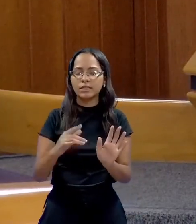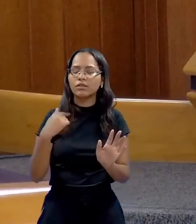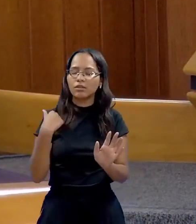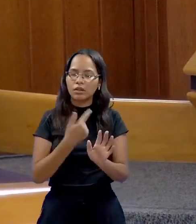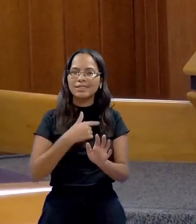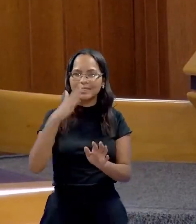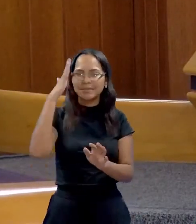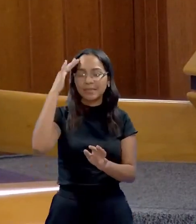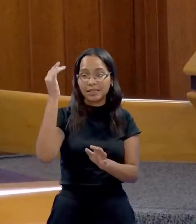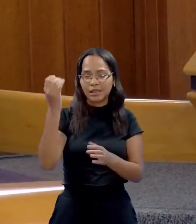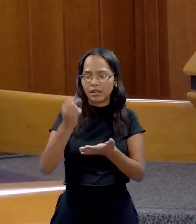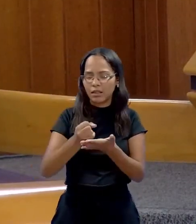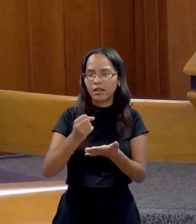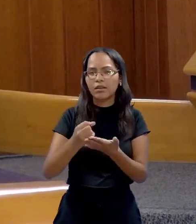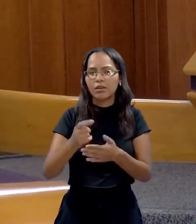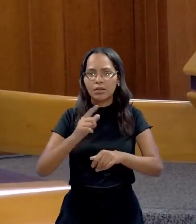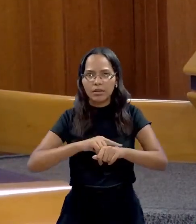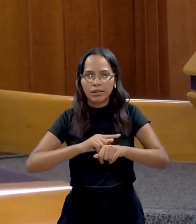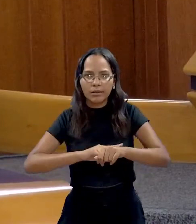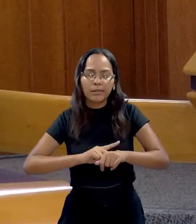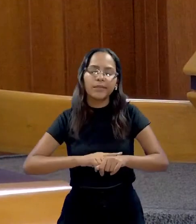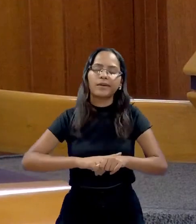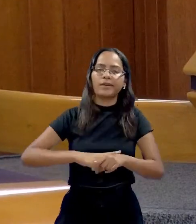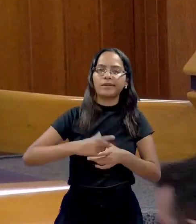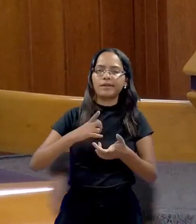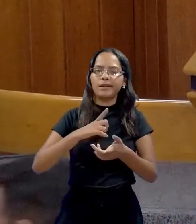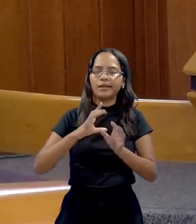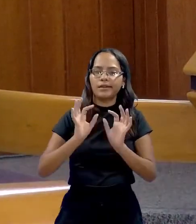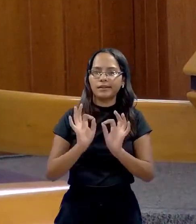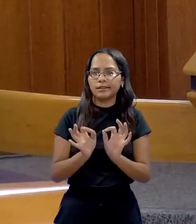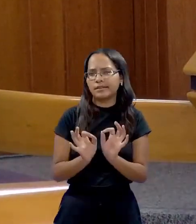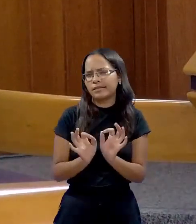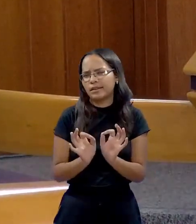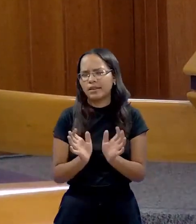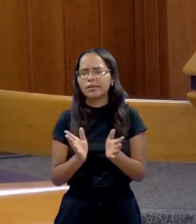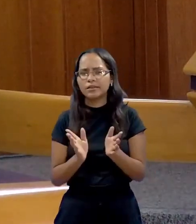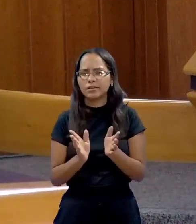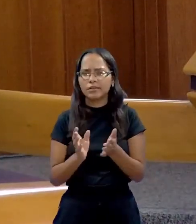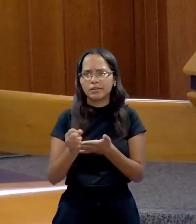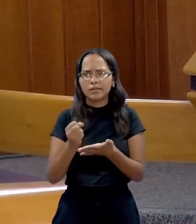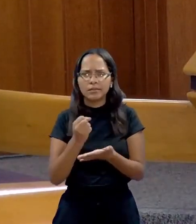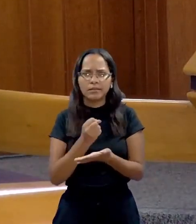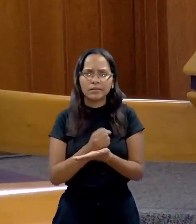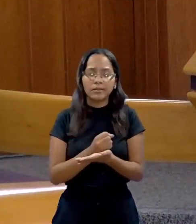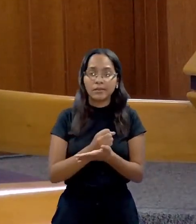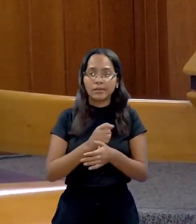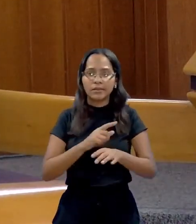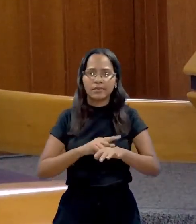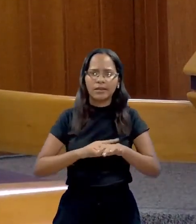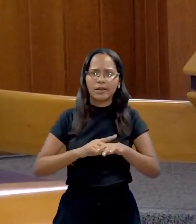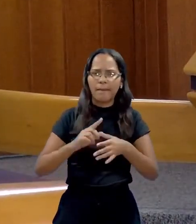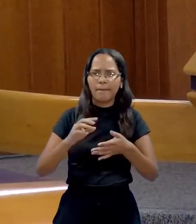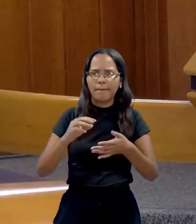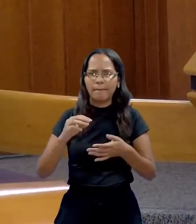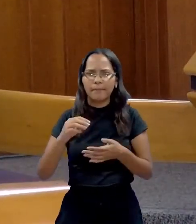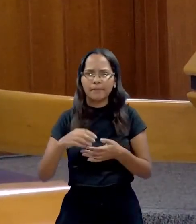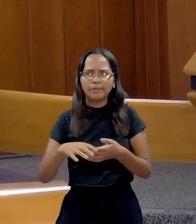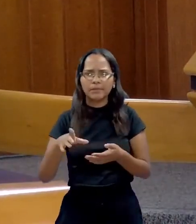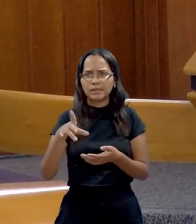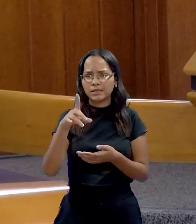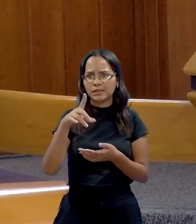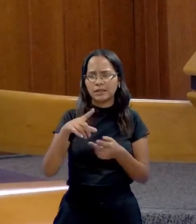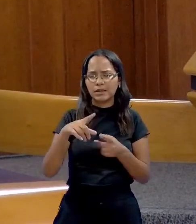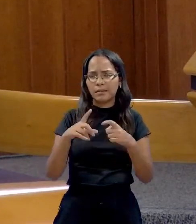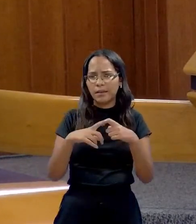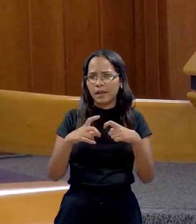função para a nossa educação, substituindo os temporários em caso de licença médica, licença aprimoramento,